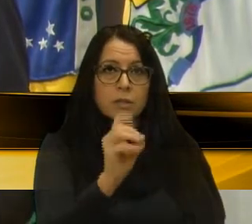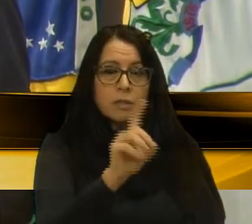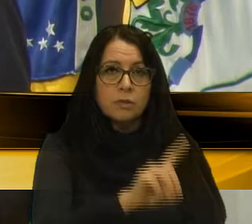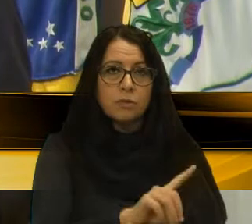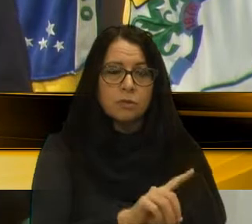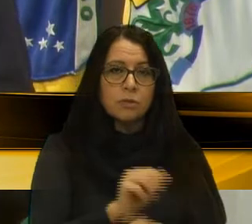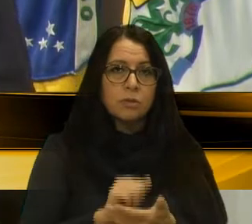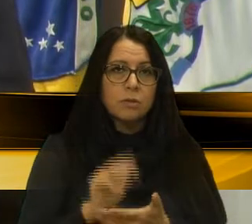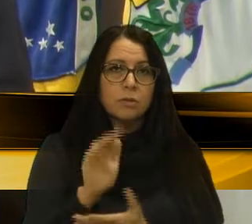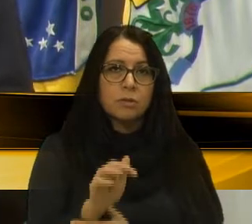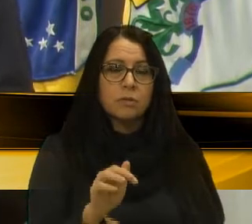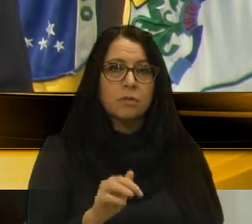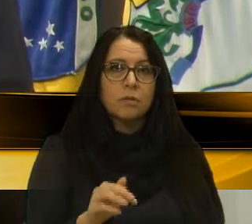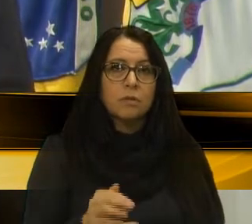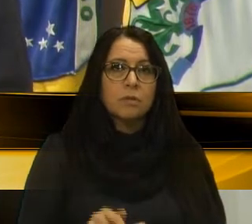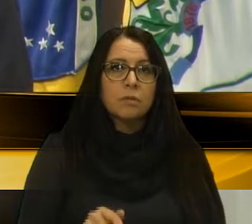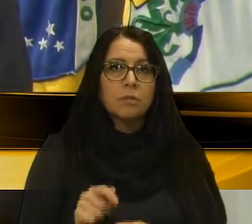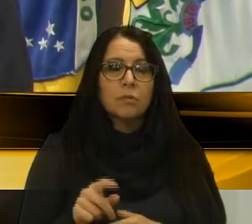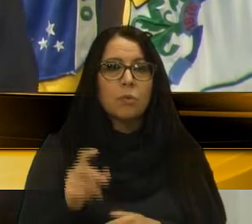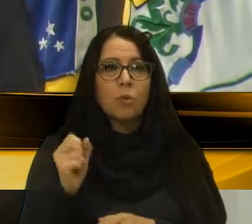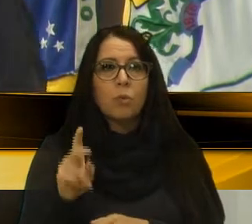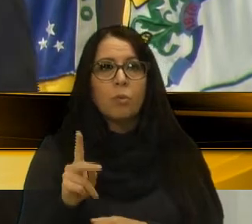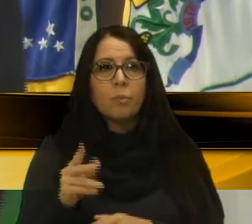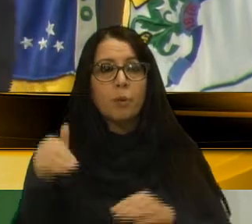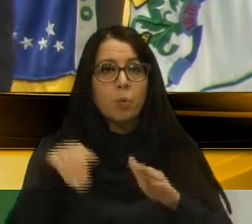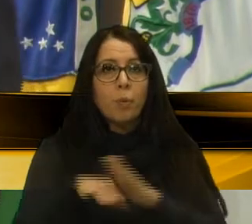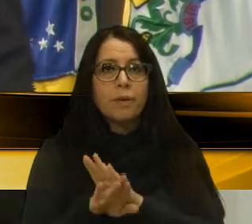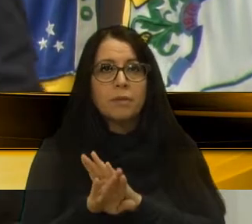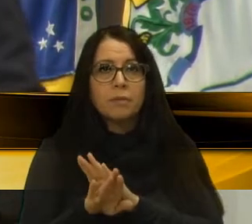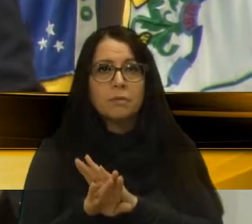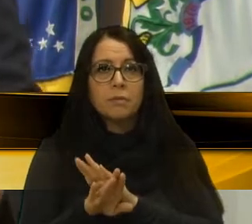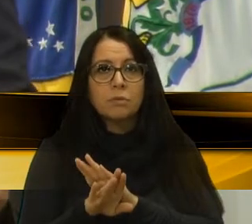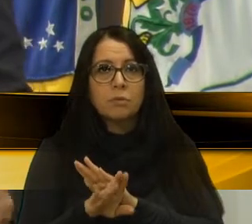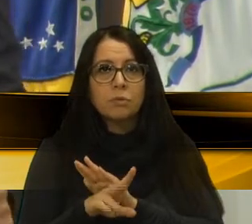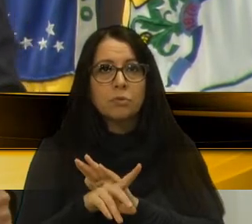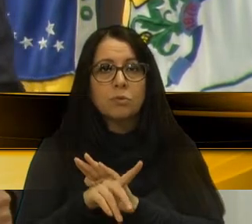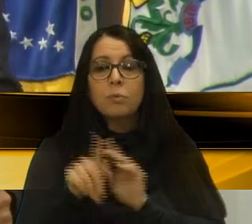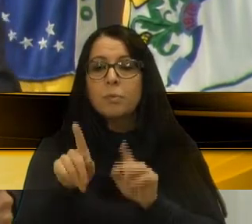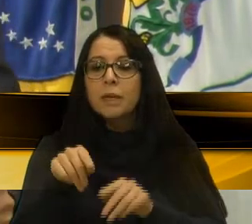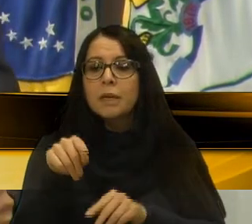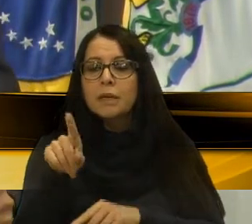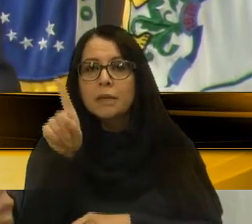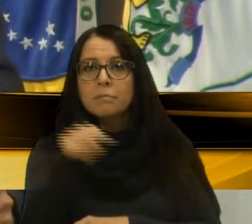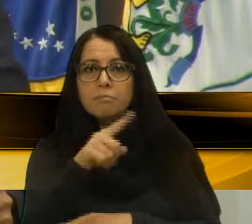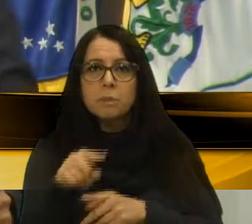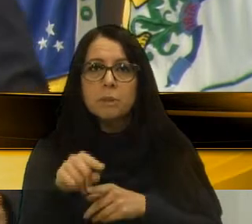Pequena parte, vereador. Já lhe concedo, vereador. Ou pelo arquivamento ou pela censura escrita.